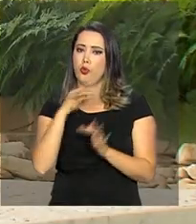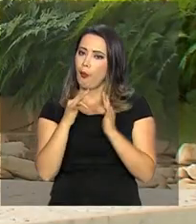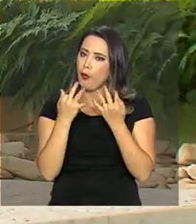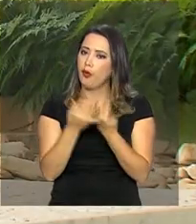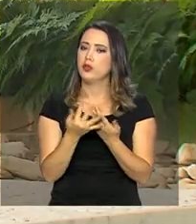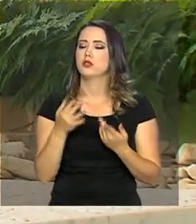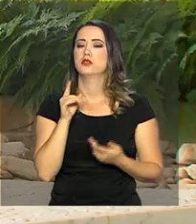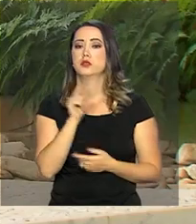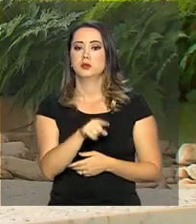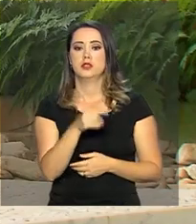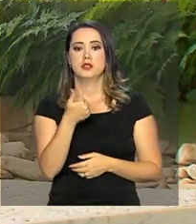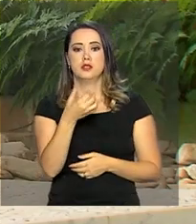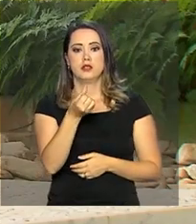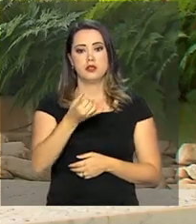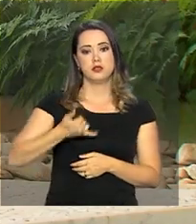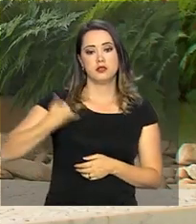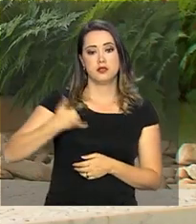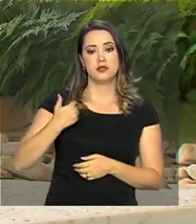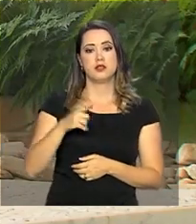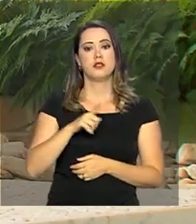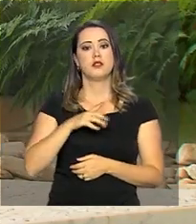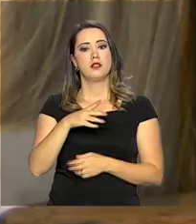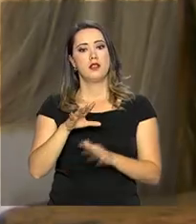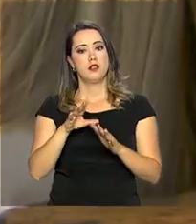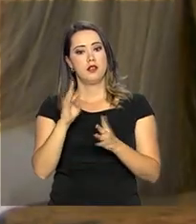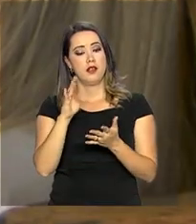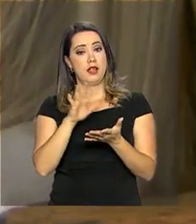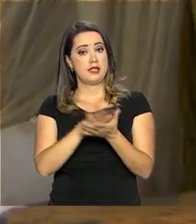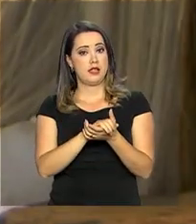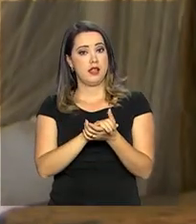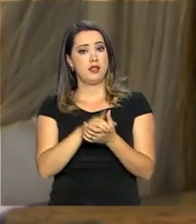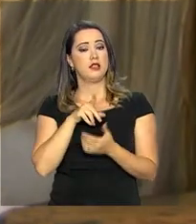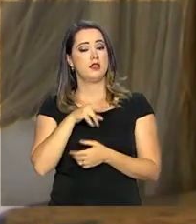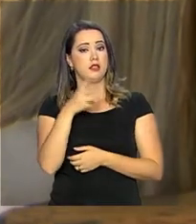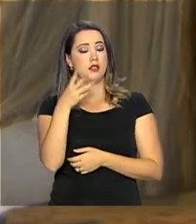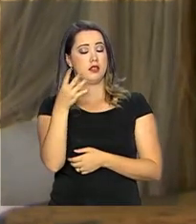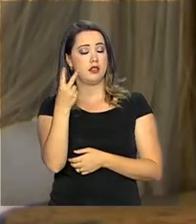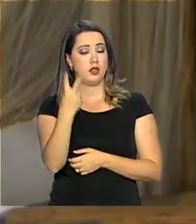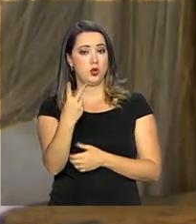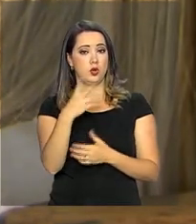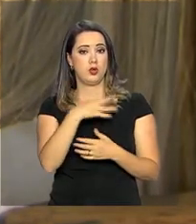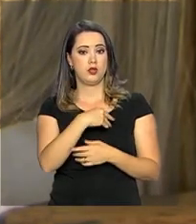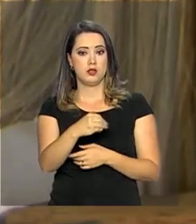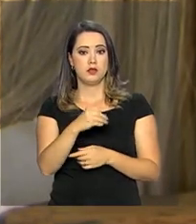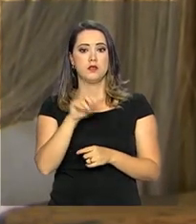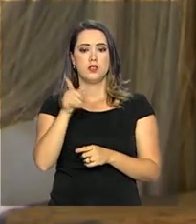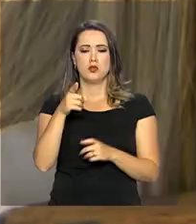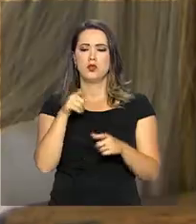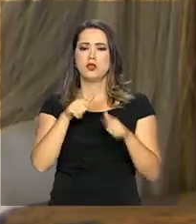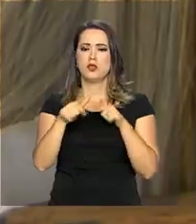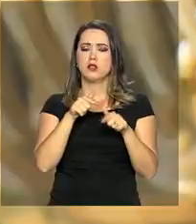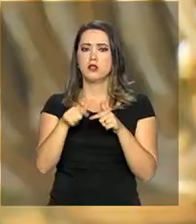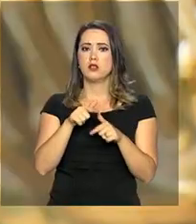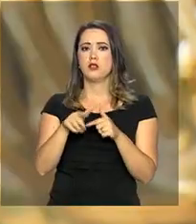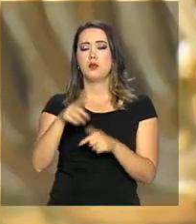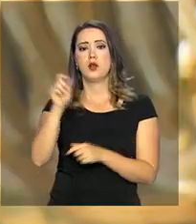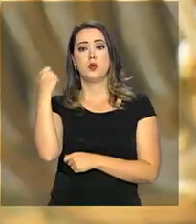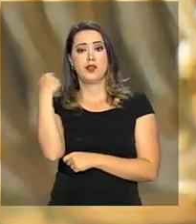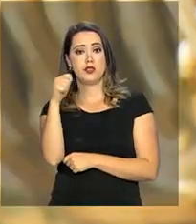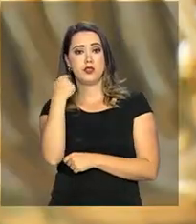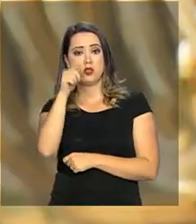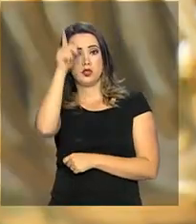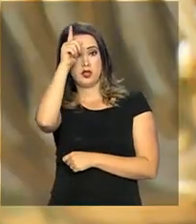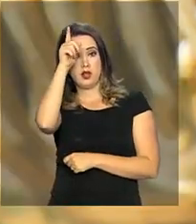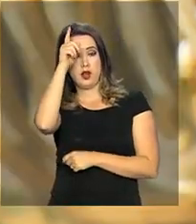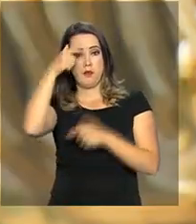diplomata 16 anos é casada e tem dois filhos as mil postos na argentina alemanha israel e disse que mesmo com as dificuldades